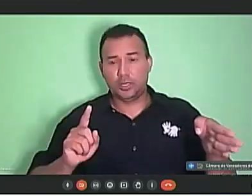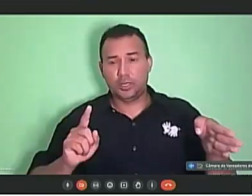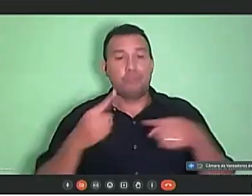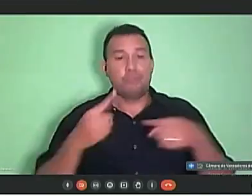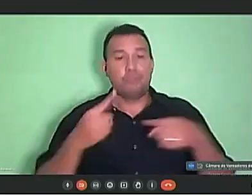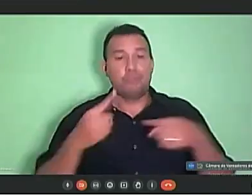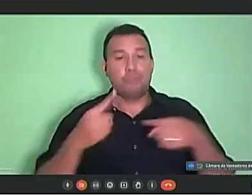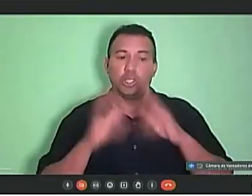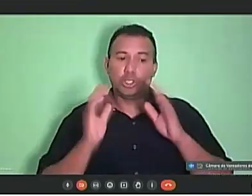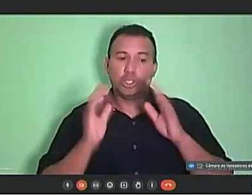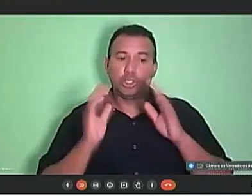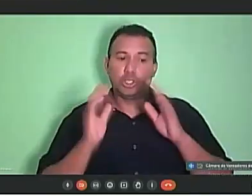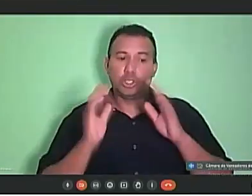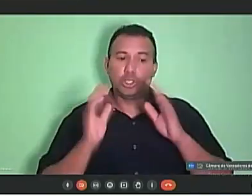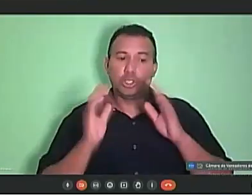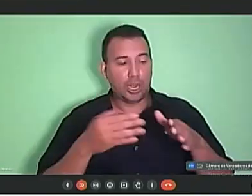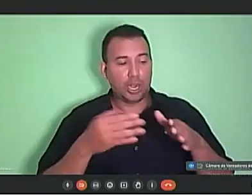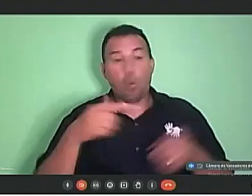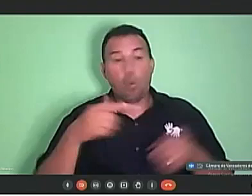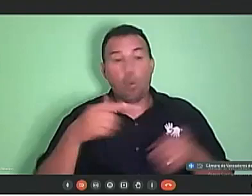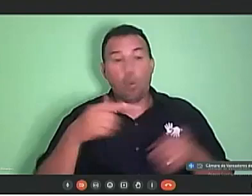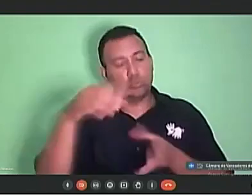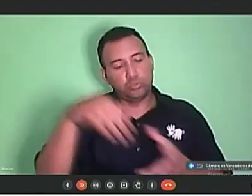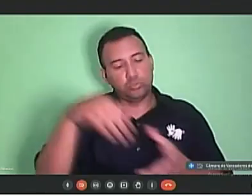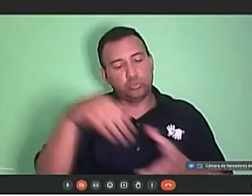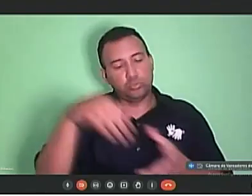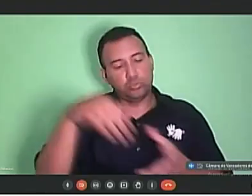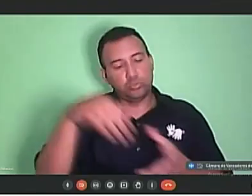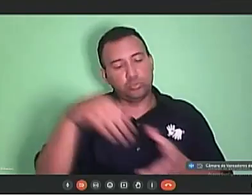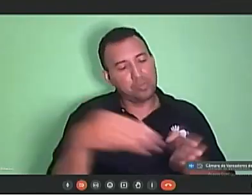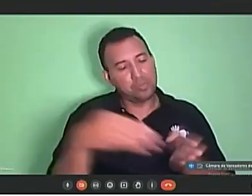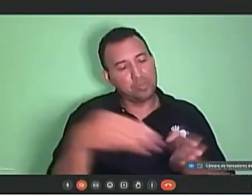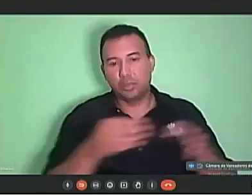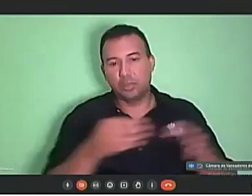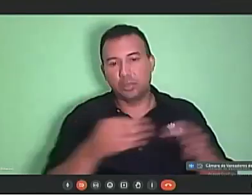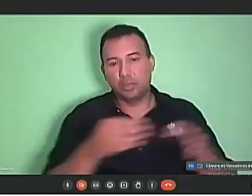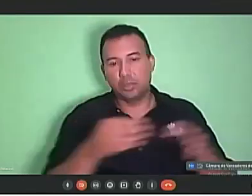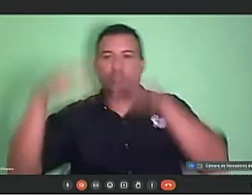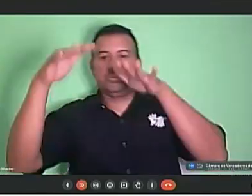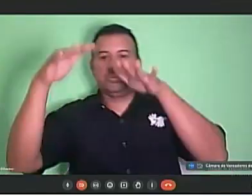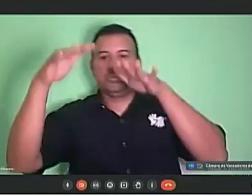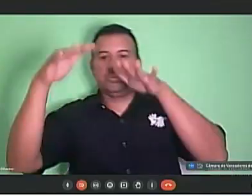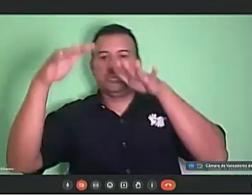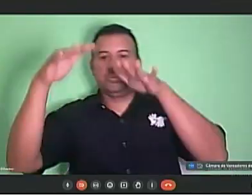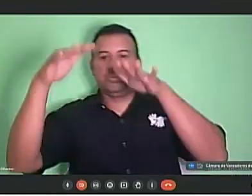para o rio, sem causar inundação na parte interna do sistema de contenção.